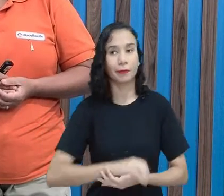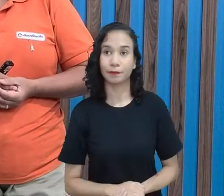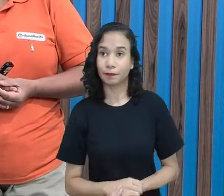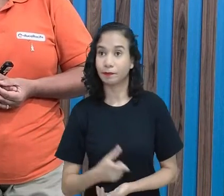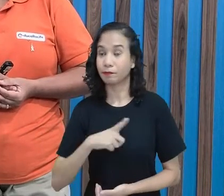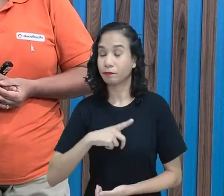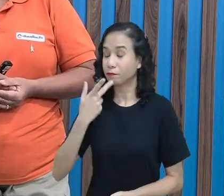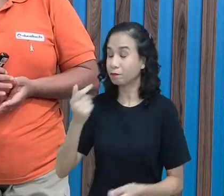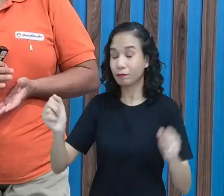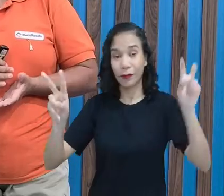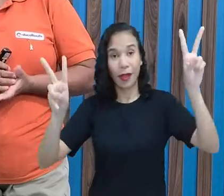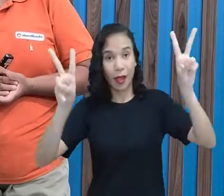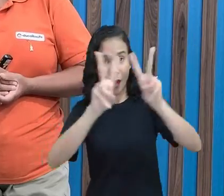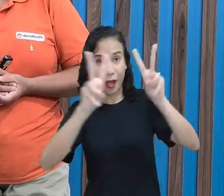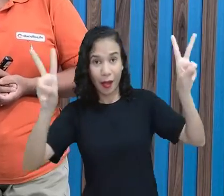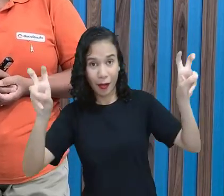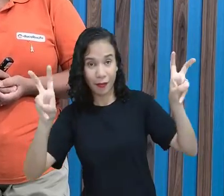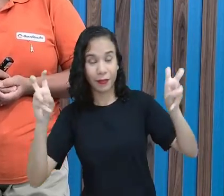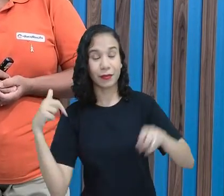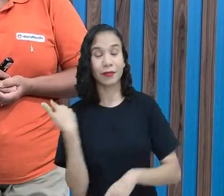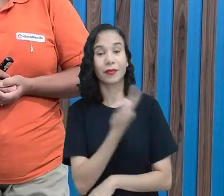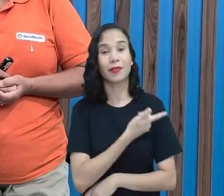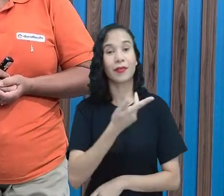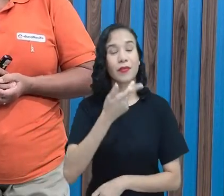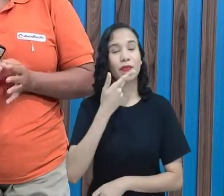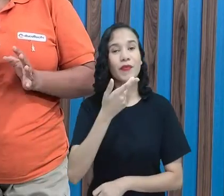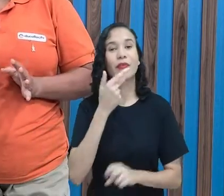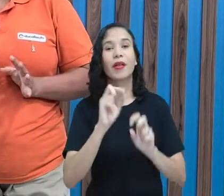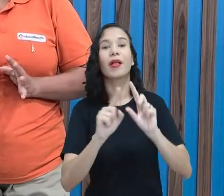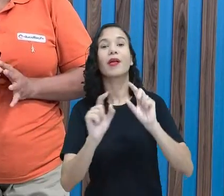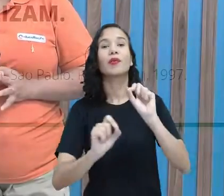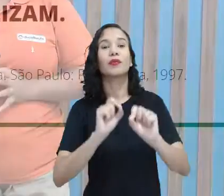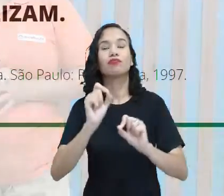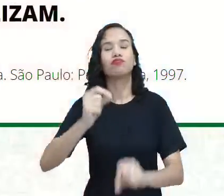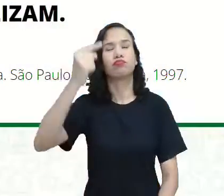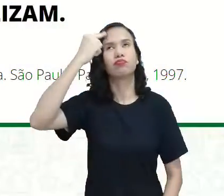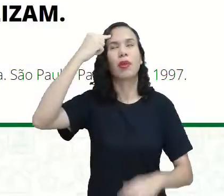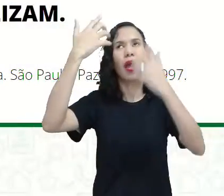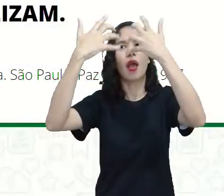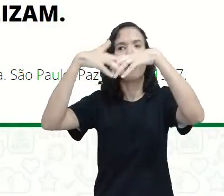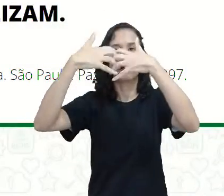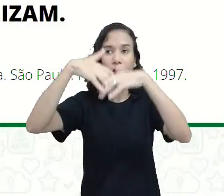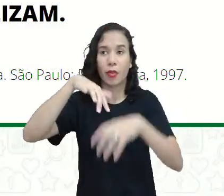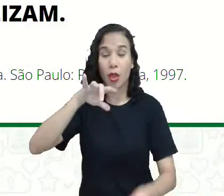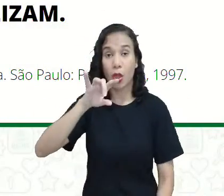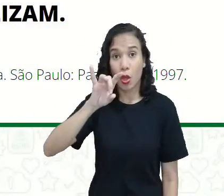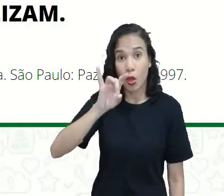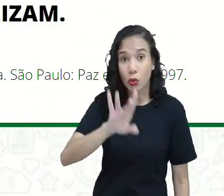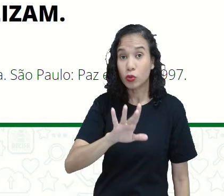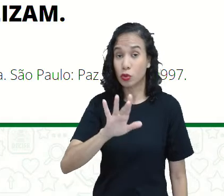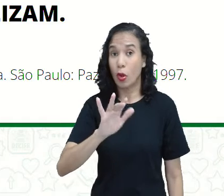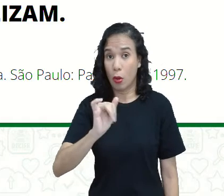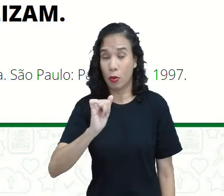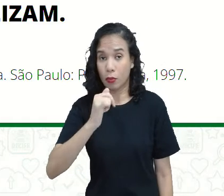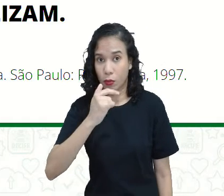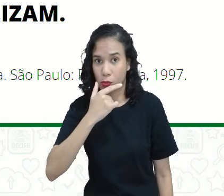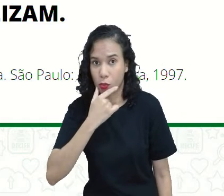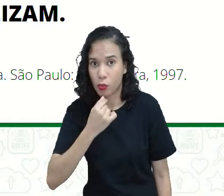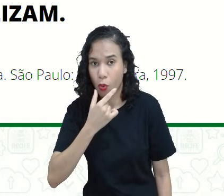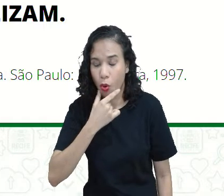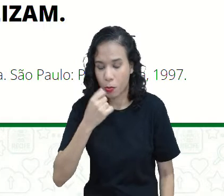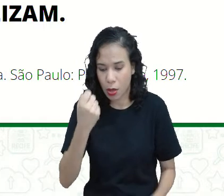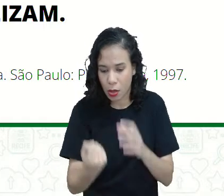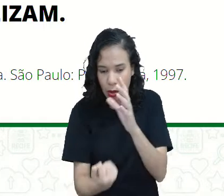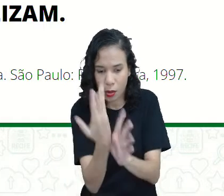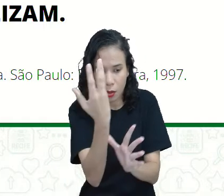Na frase de hoje, a gente vai falar um pouquinho dessa frase aí, ó. Vamos pensar. Somente na medida que os homens criam o seu